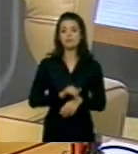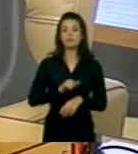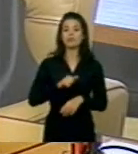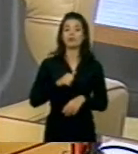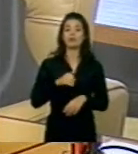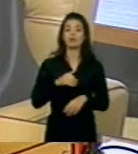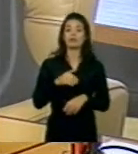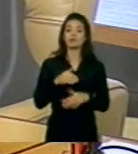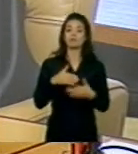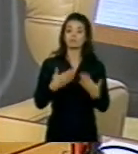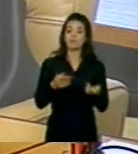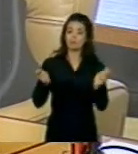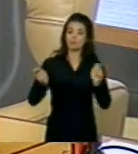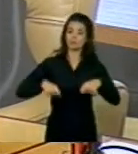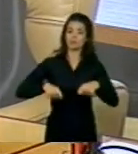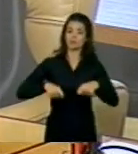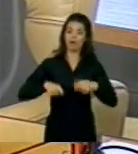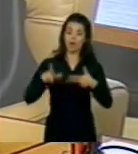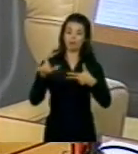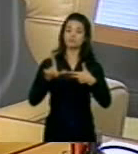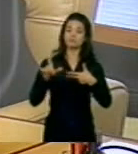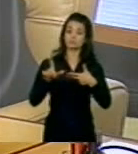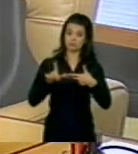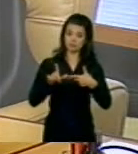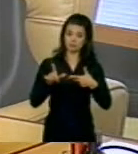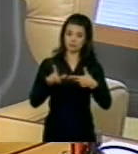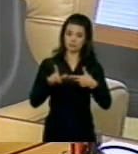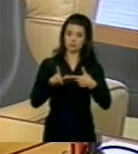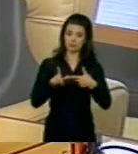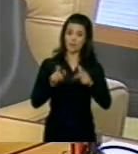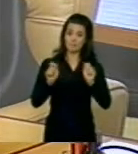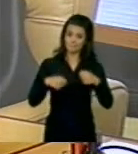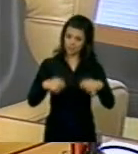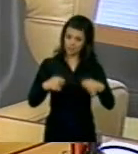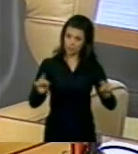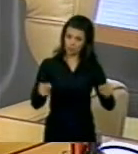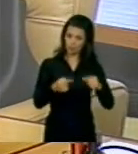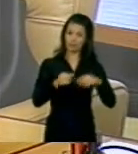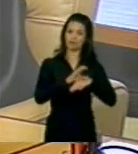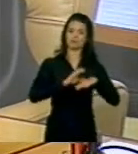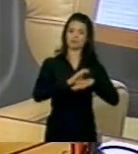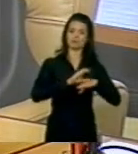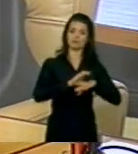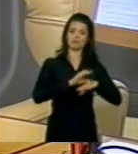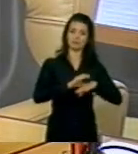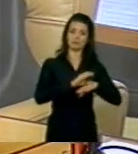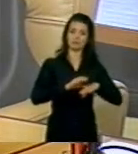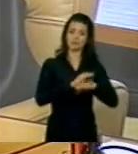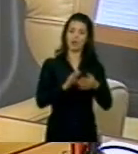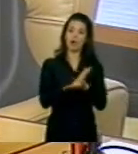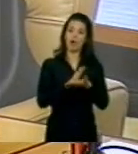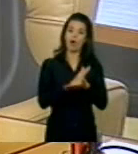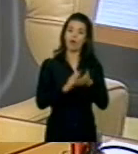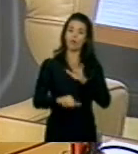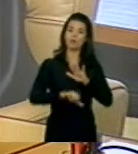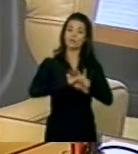Poder Legislativo só pode ser exercida nos termos da Constituição em relação a supostos crimes praticados